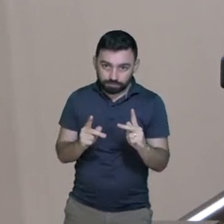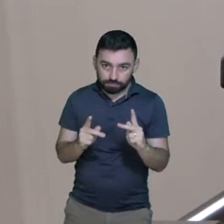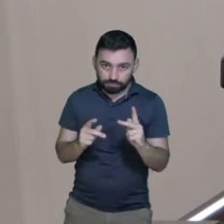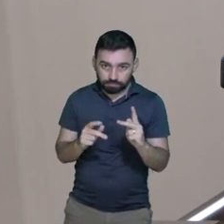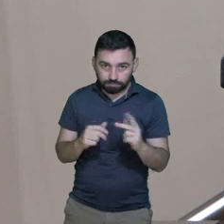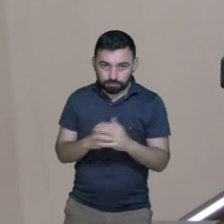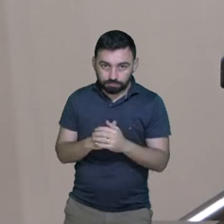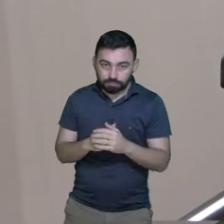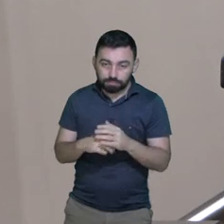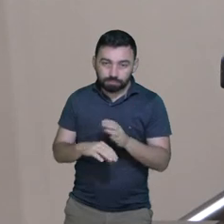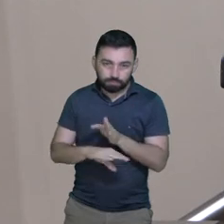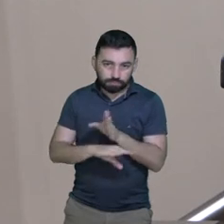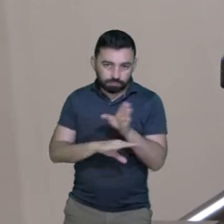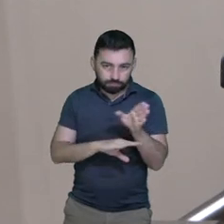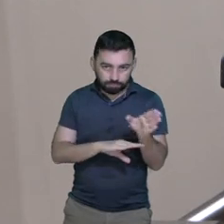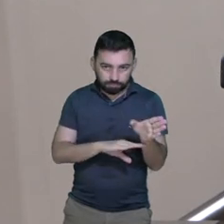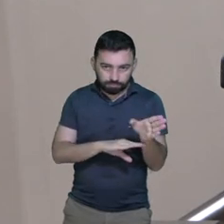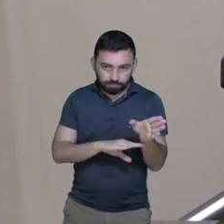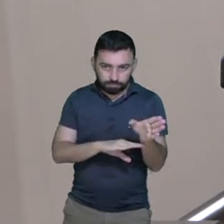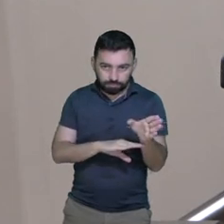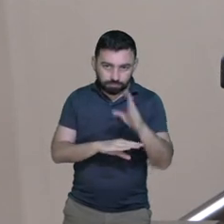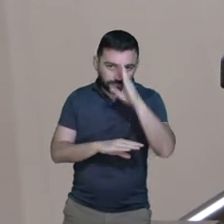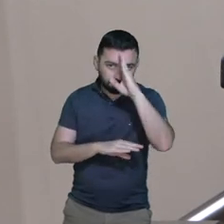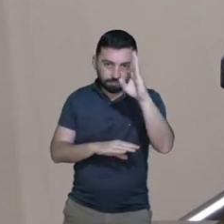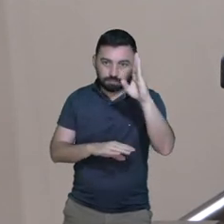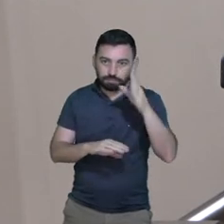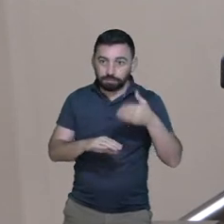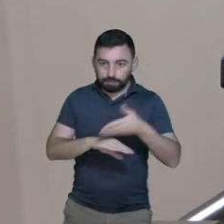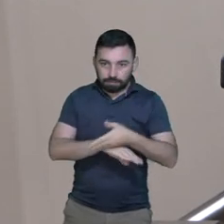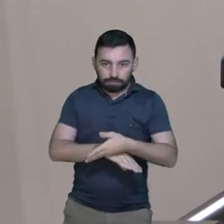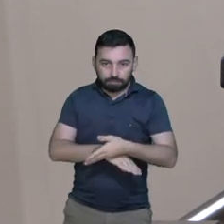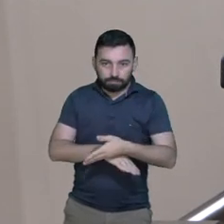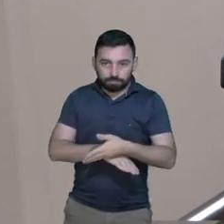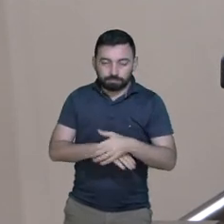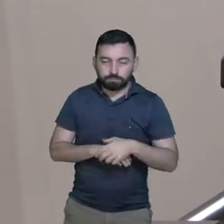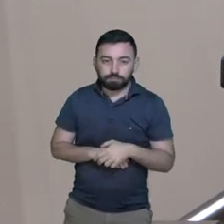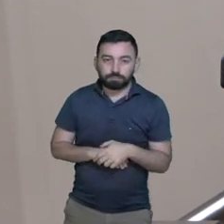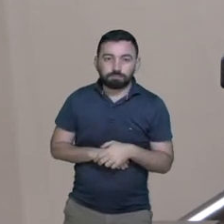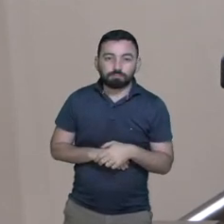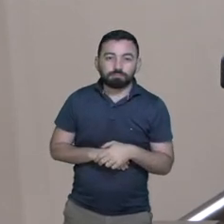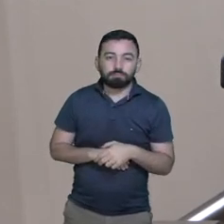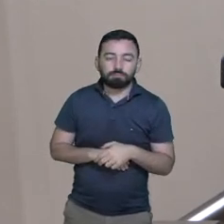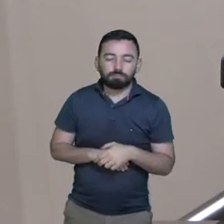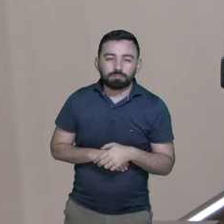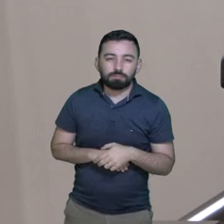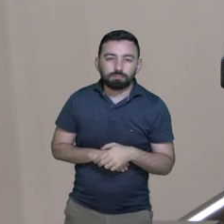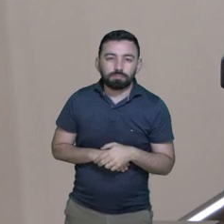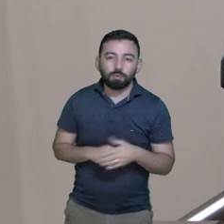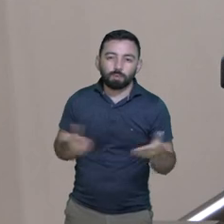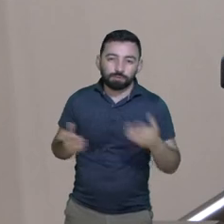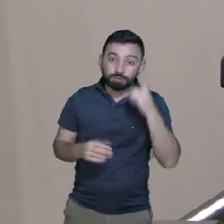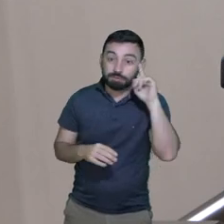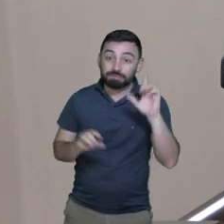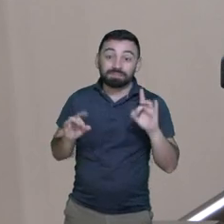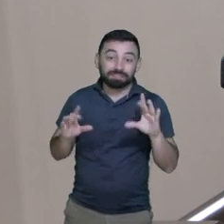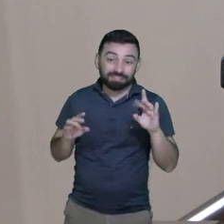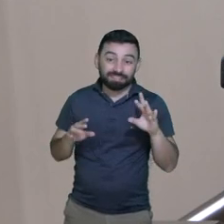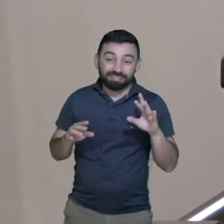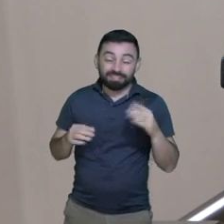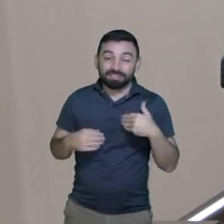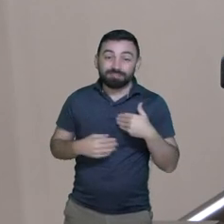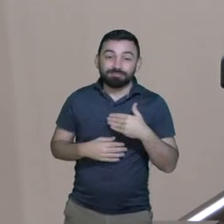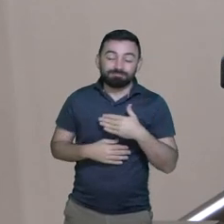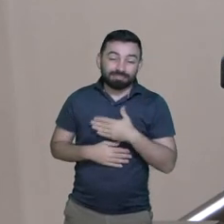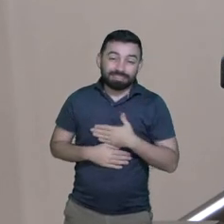credenciamento fica aqui na entrada principal do plenário Osni Régis hoje um dia muito especial tive o prazer de